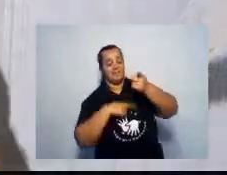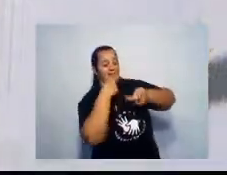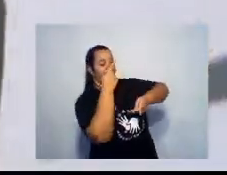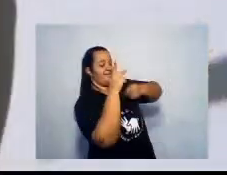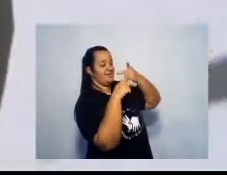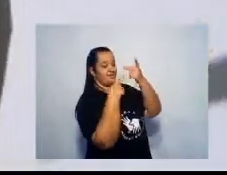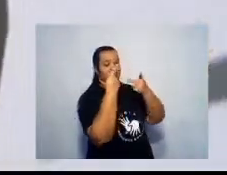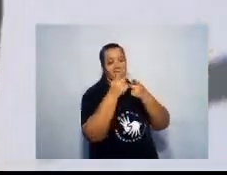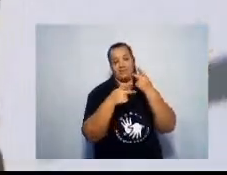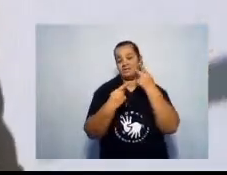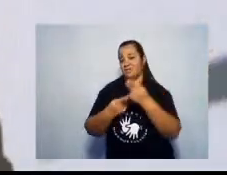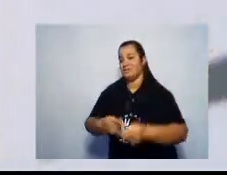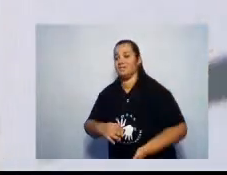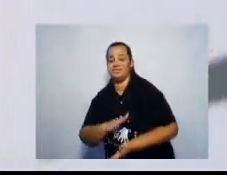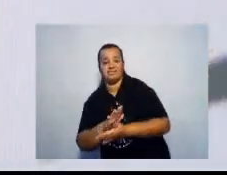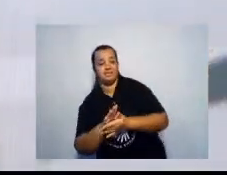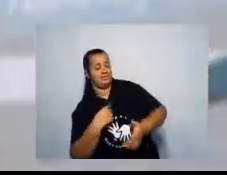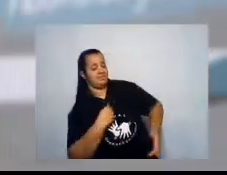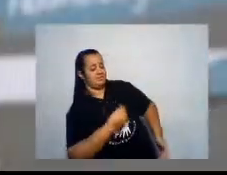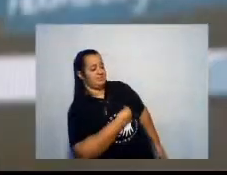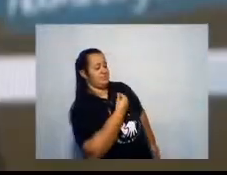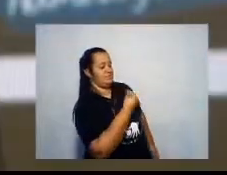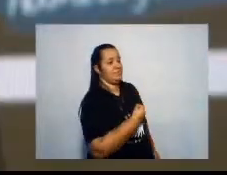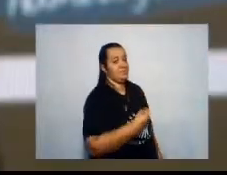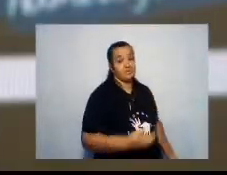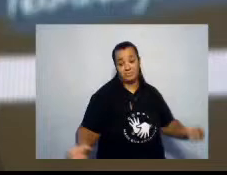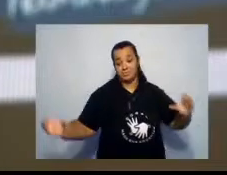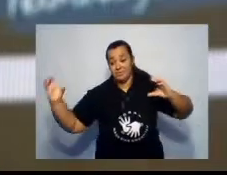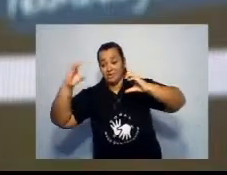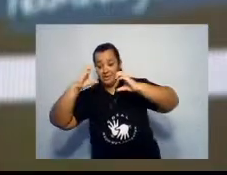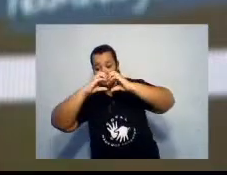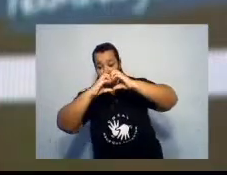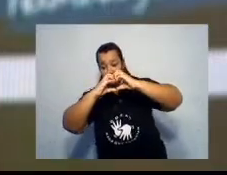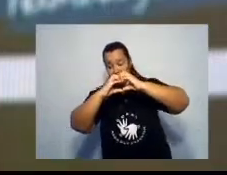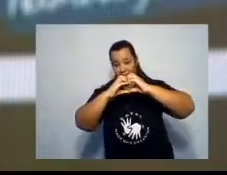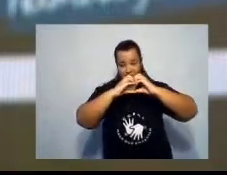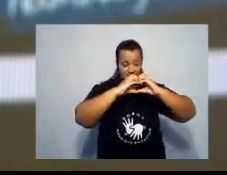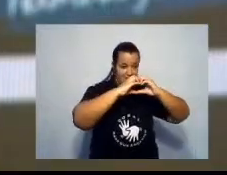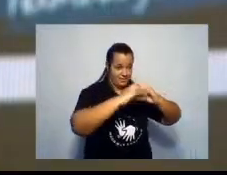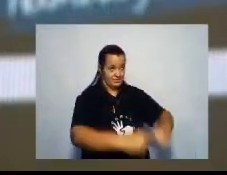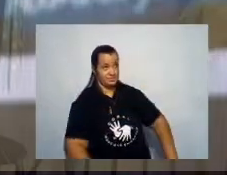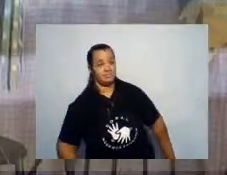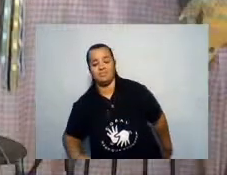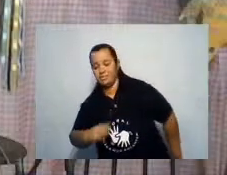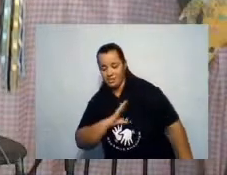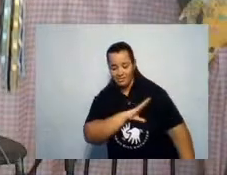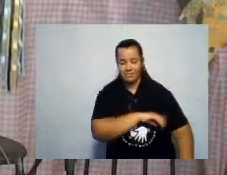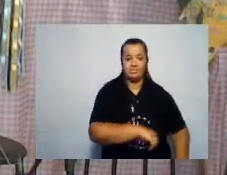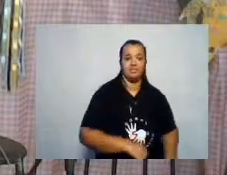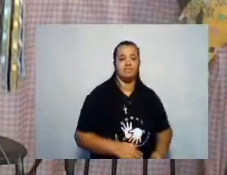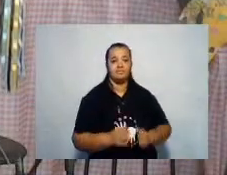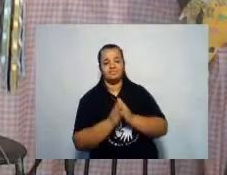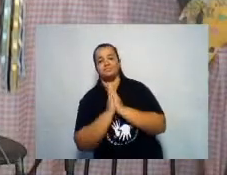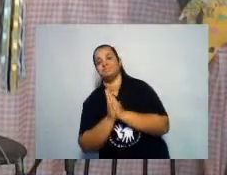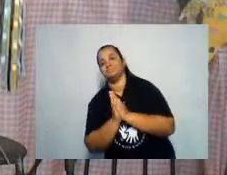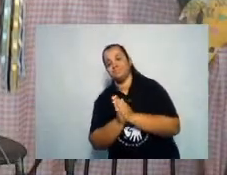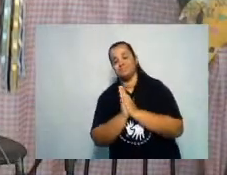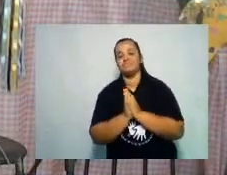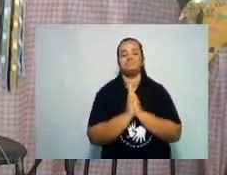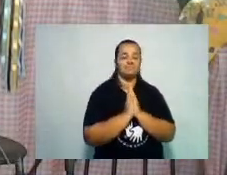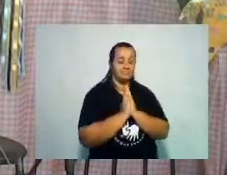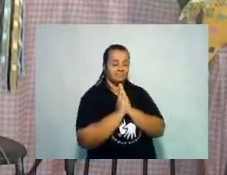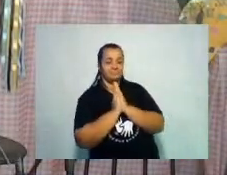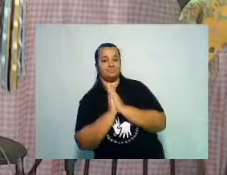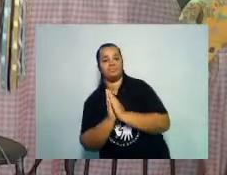felicidade. Não vá dizer que eu não sou sua cara metade. Meu